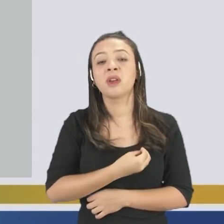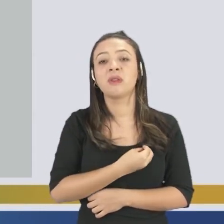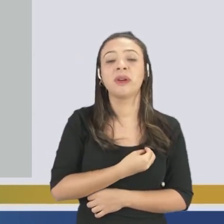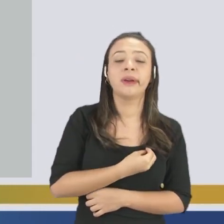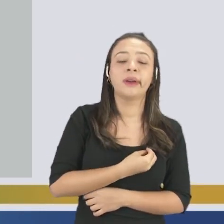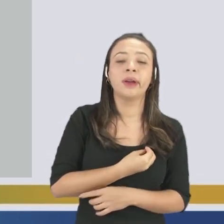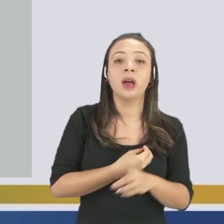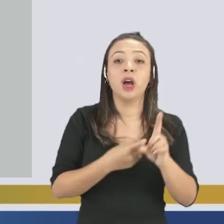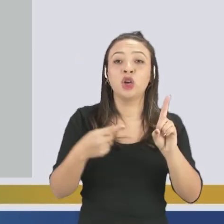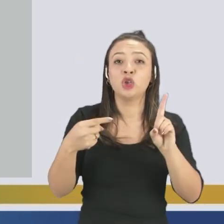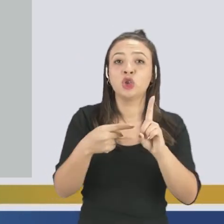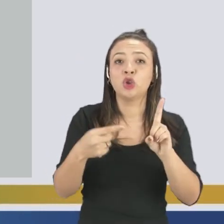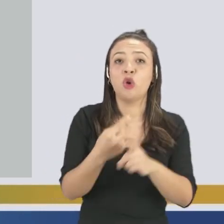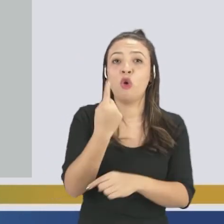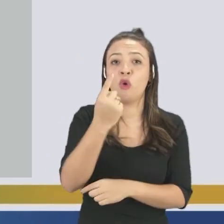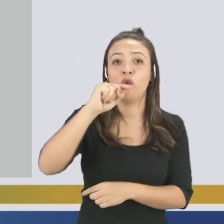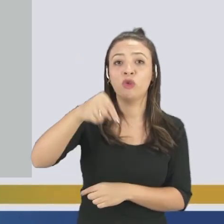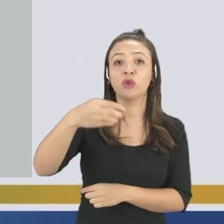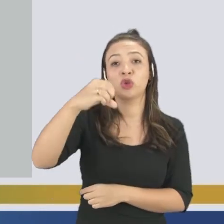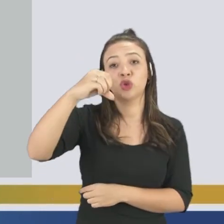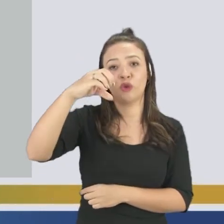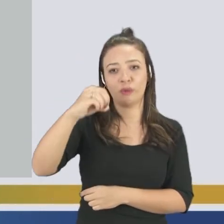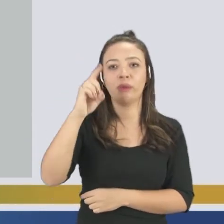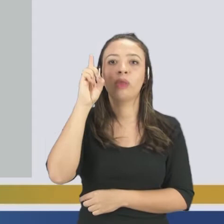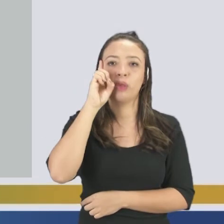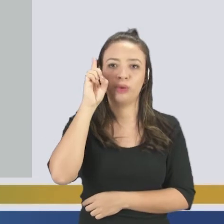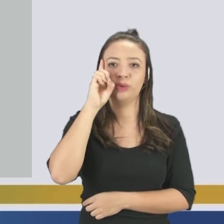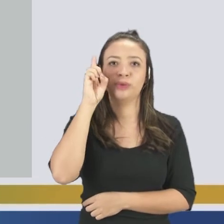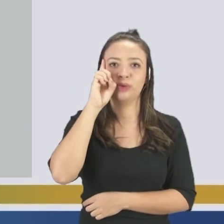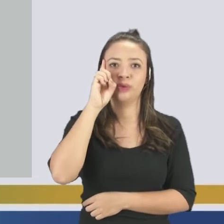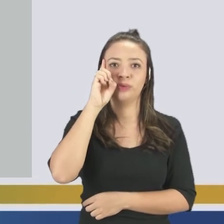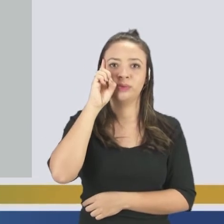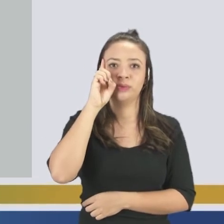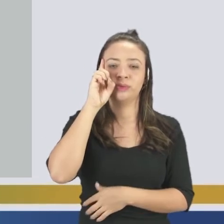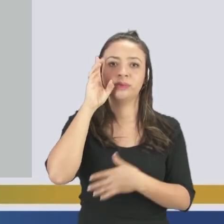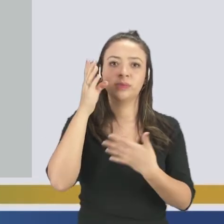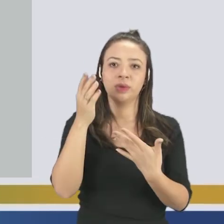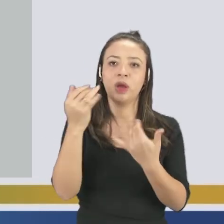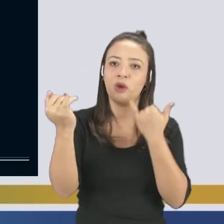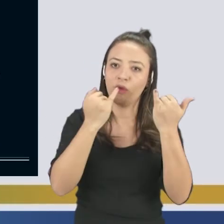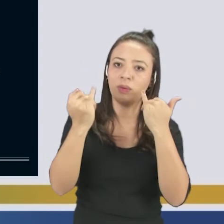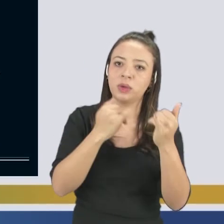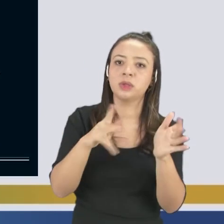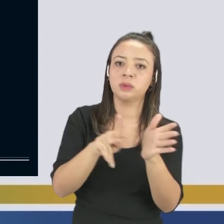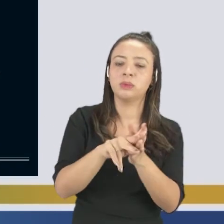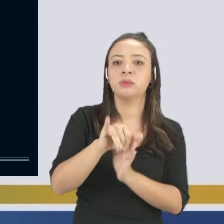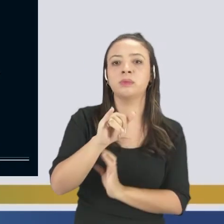1,90 dólares ao dia, de acordo com a fonte FAO e IBGE.